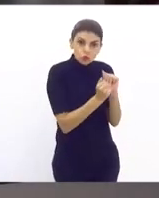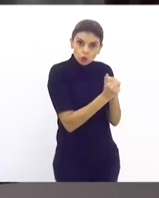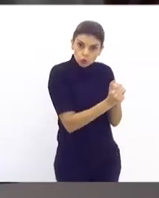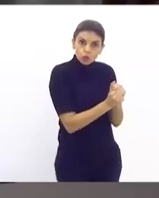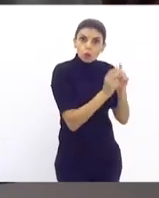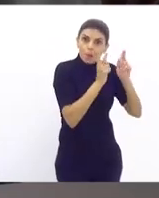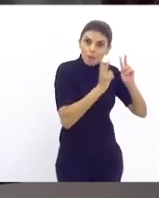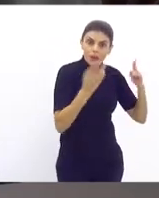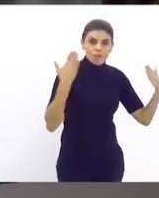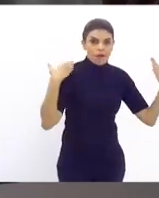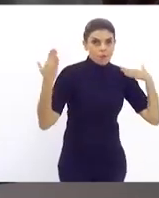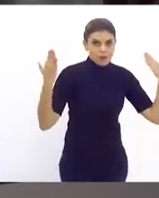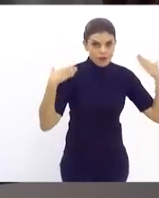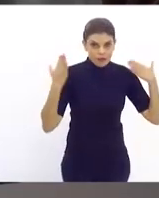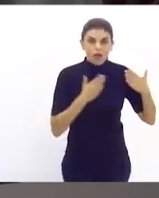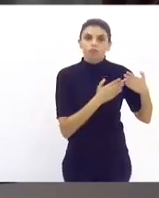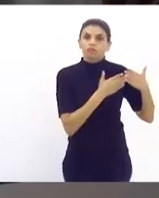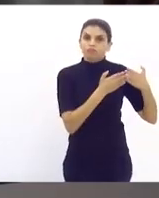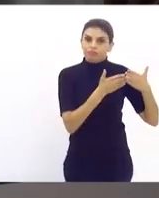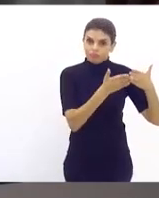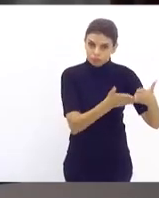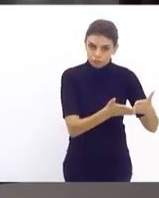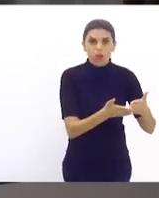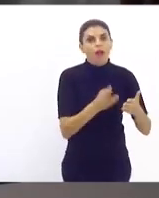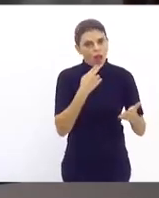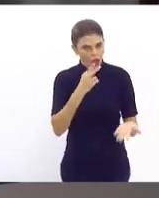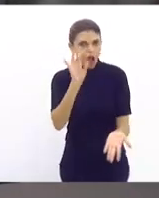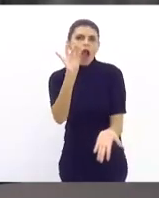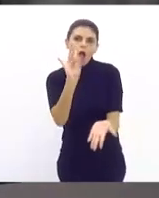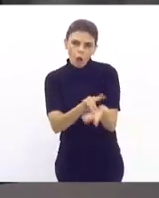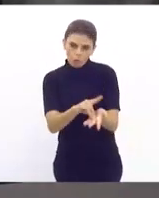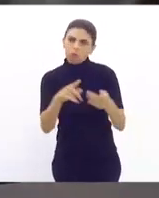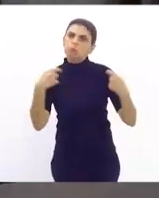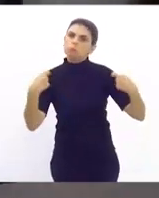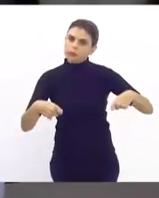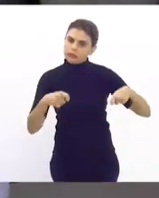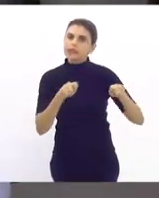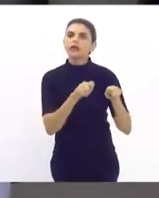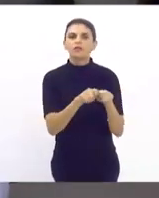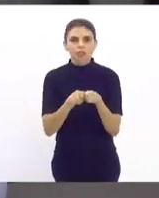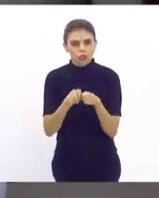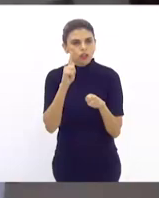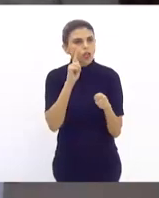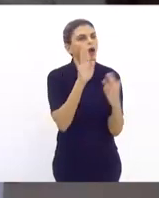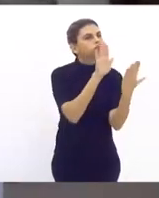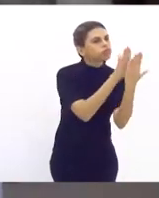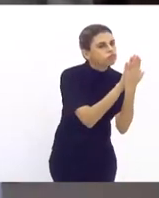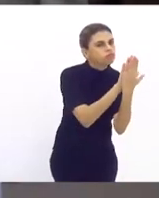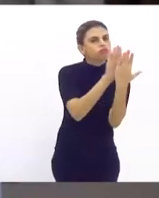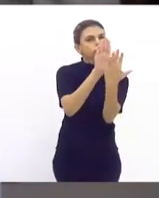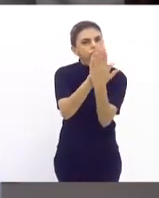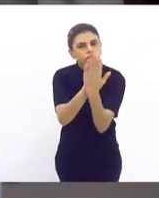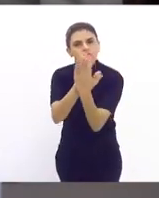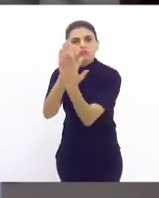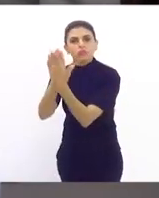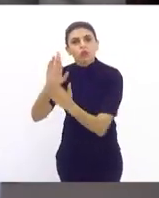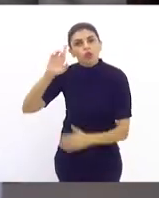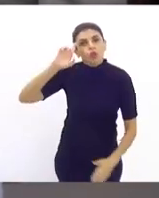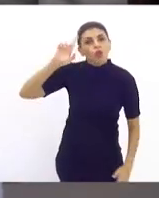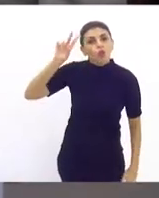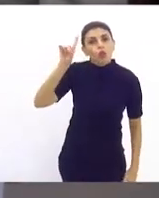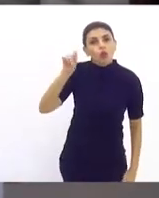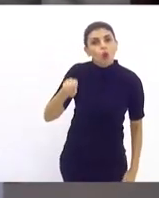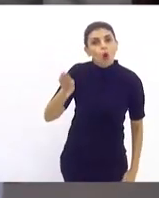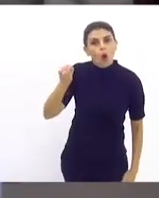dos Portos. Isso realmente tem que ser feito. Foi consultado um a um, comunicado os donos das embarcações, aquilo